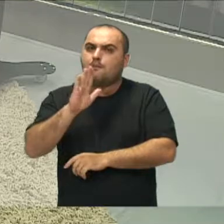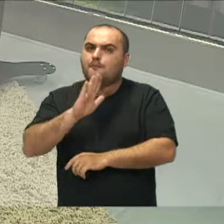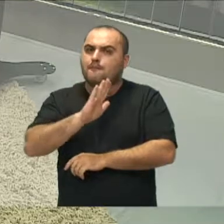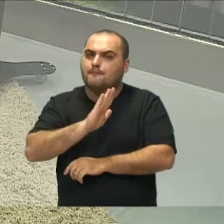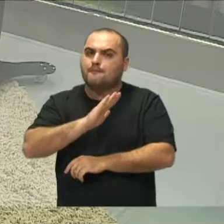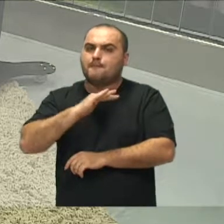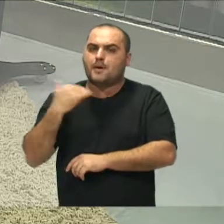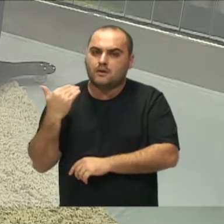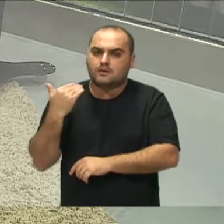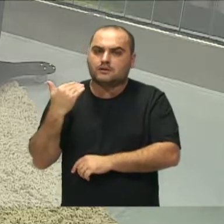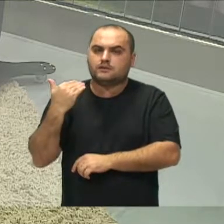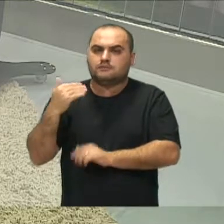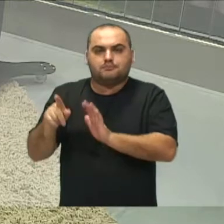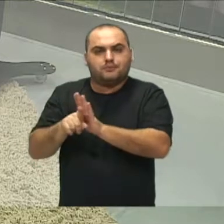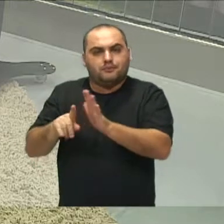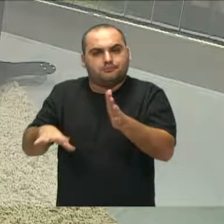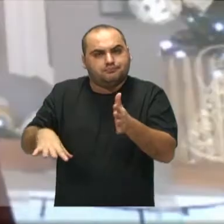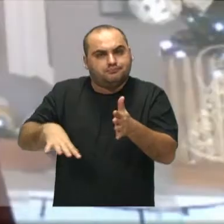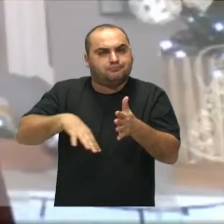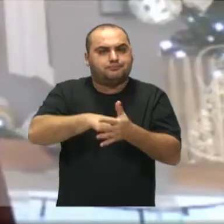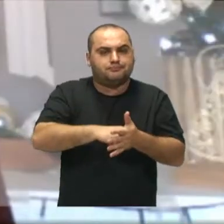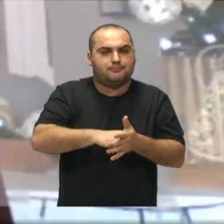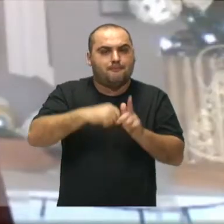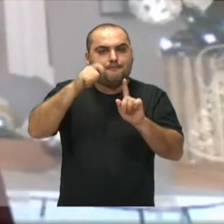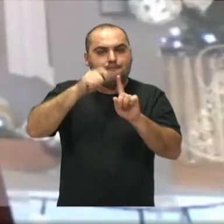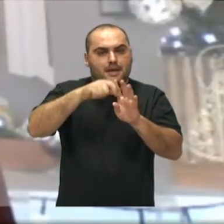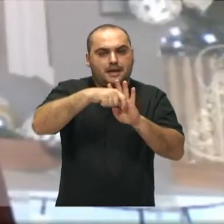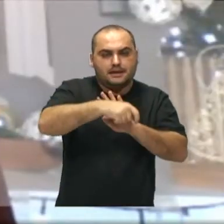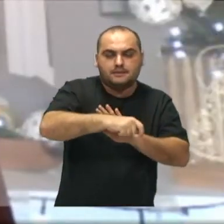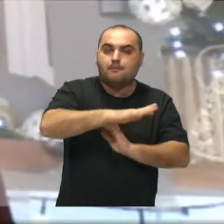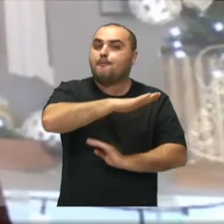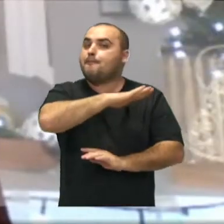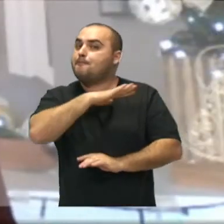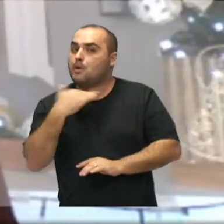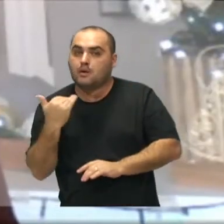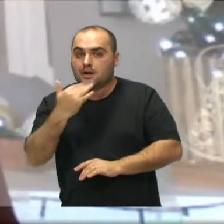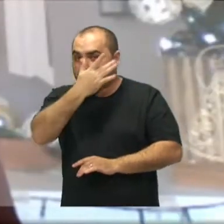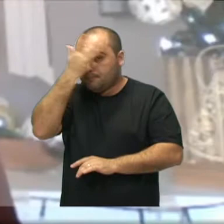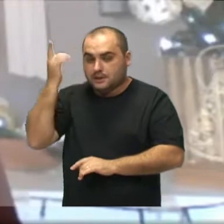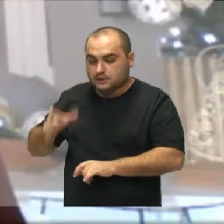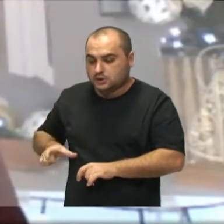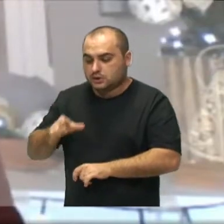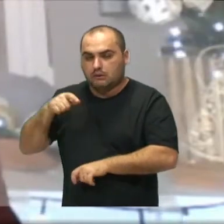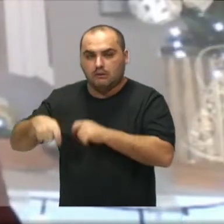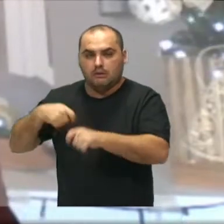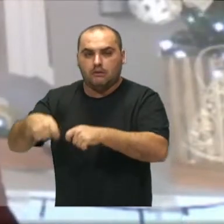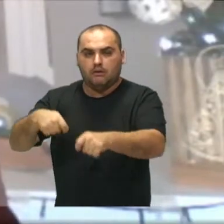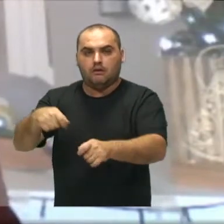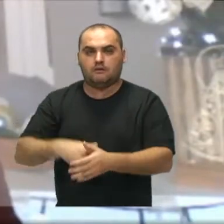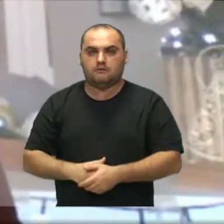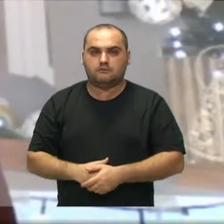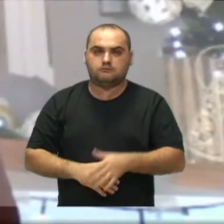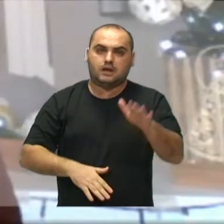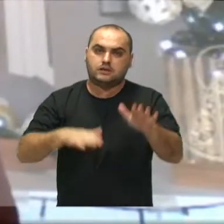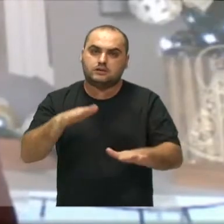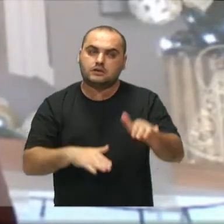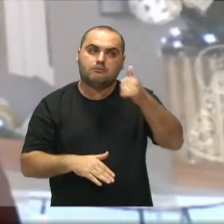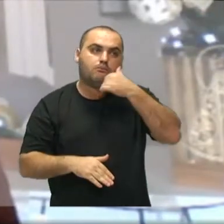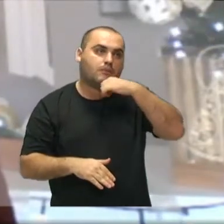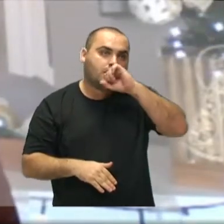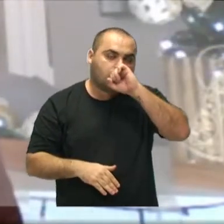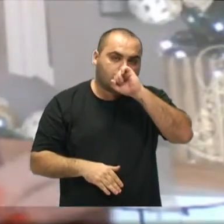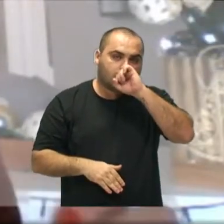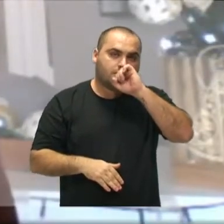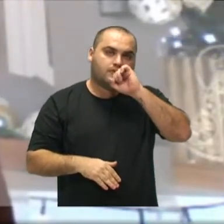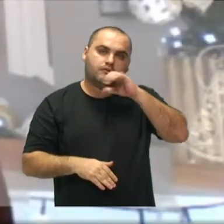de ciclista vítima de atropelamento por mês. Por mês. todo mês. Às vezes era a mãe, foi o caso